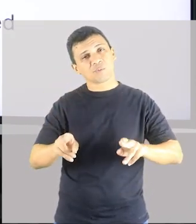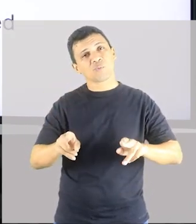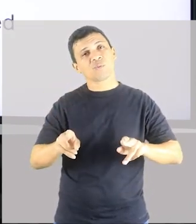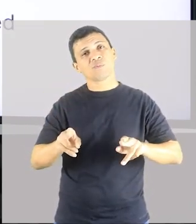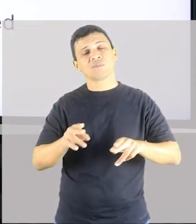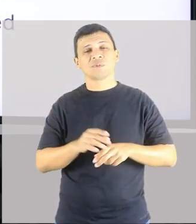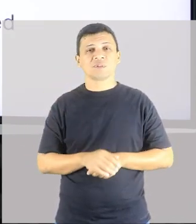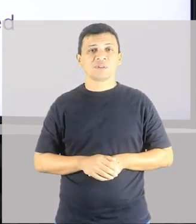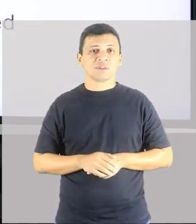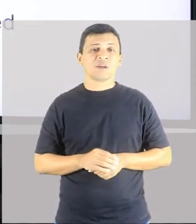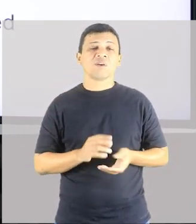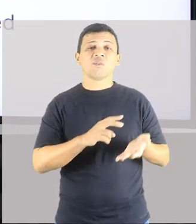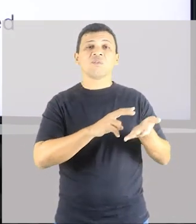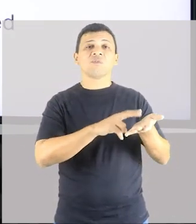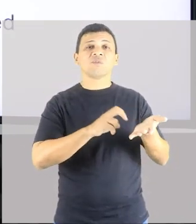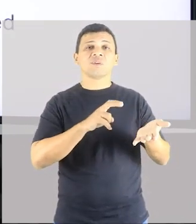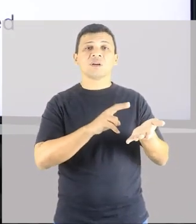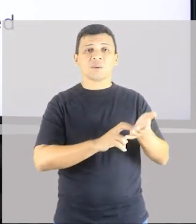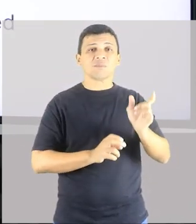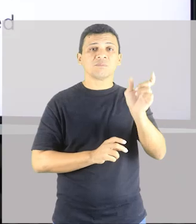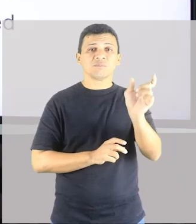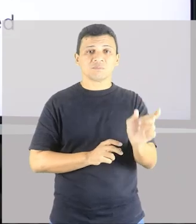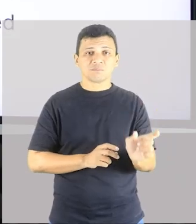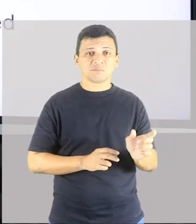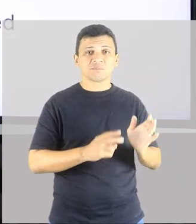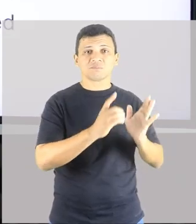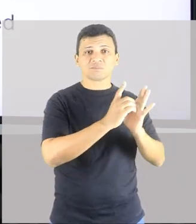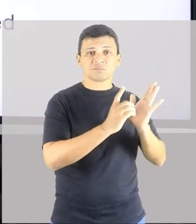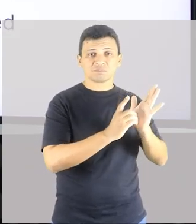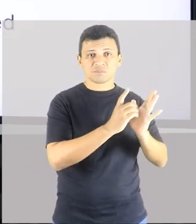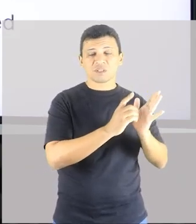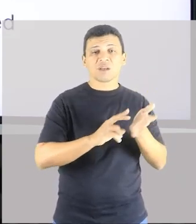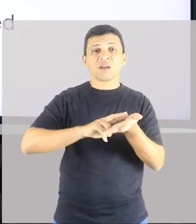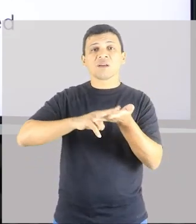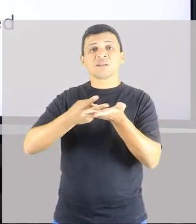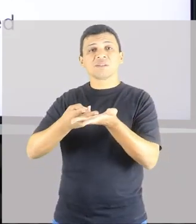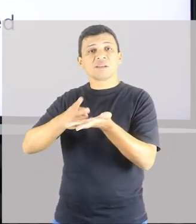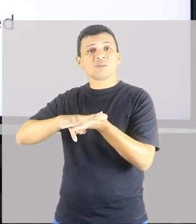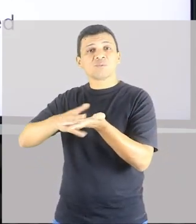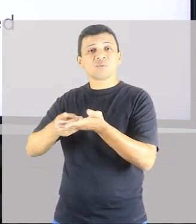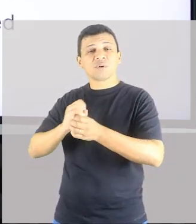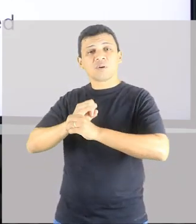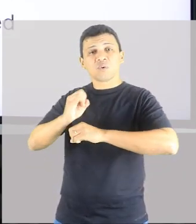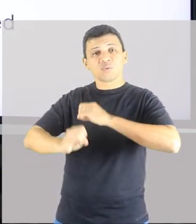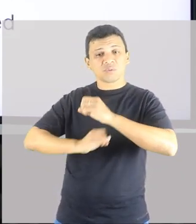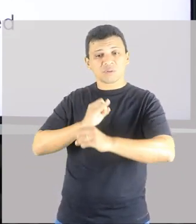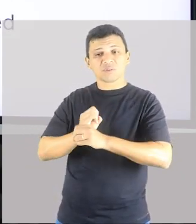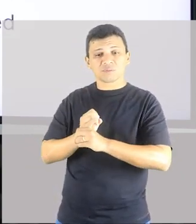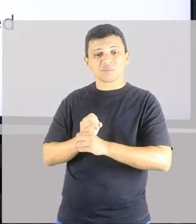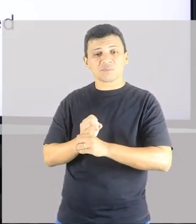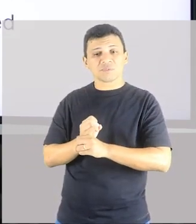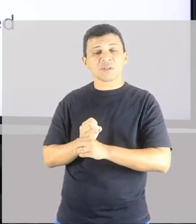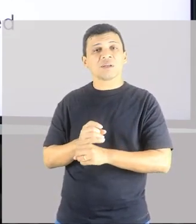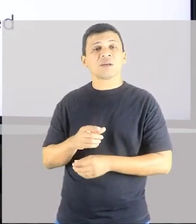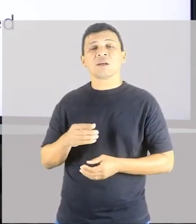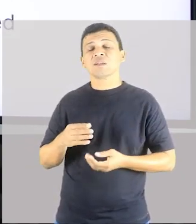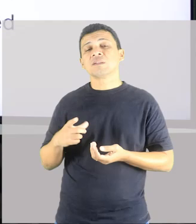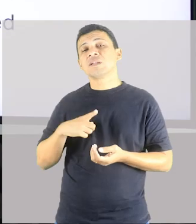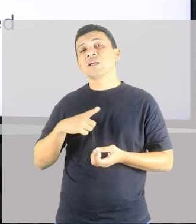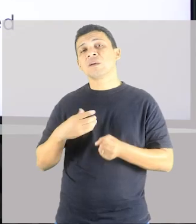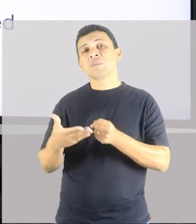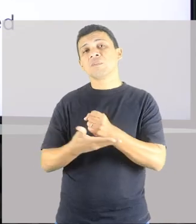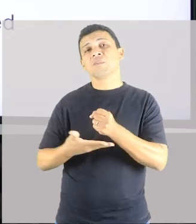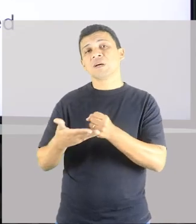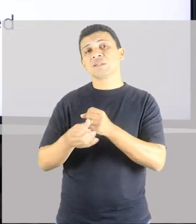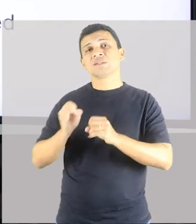estar associado a vocábulos ou expressões, enquanto que o tradutor online é uma ferramenta web-based, baseada